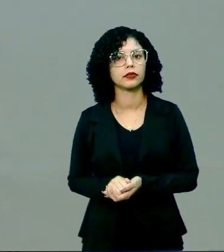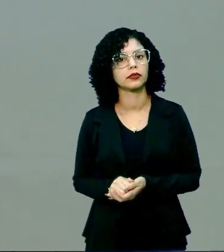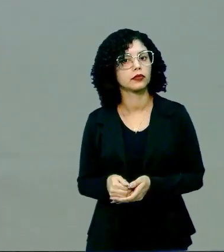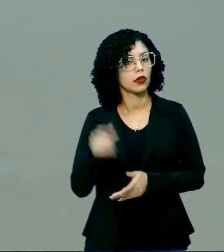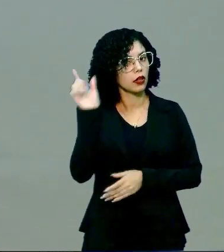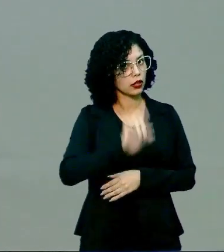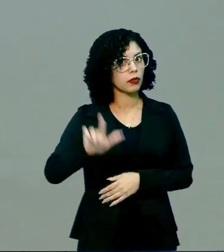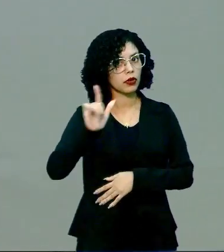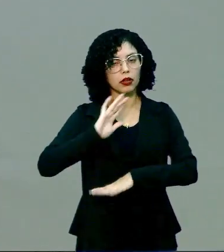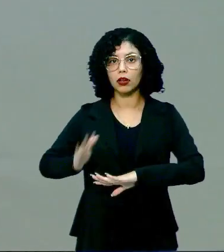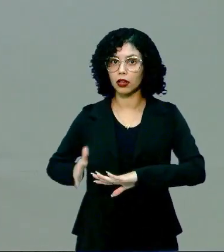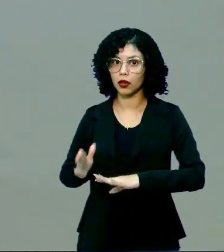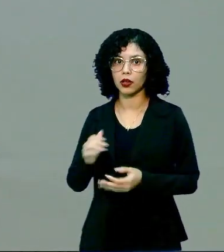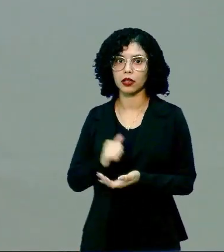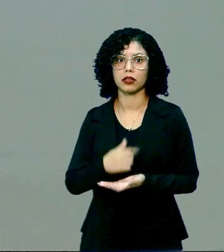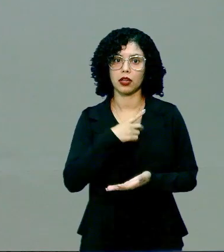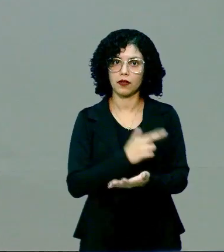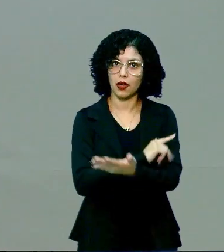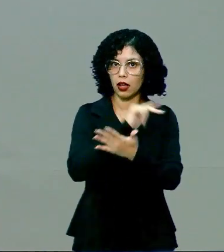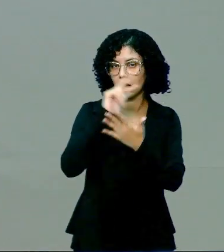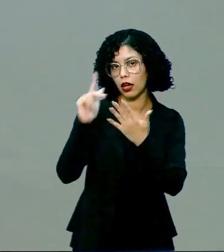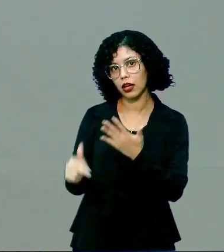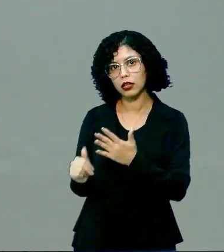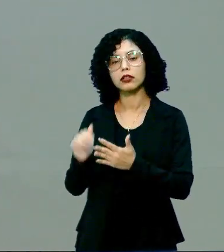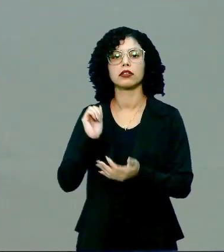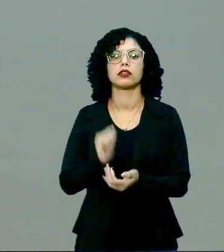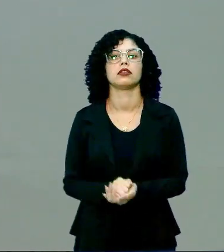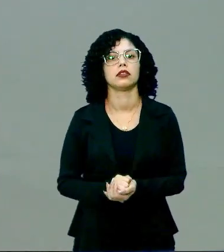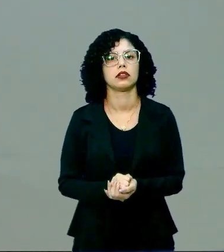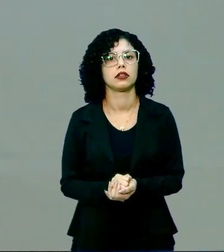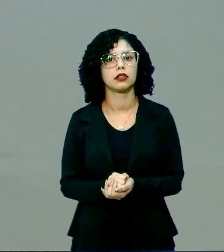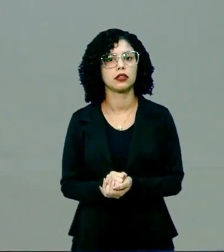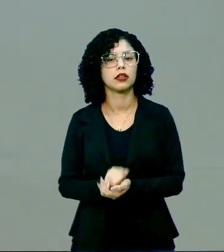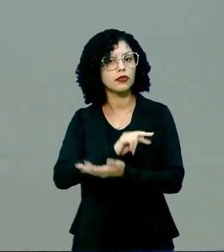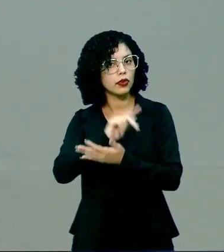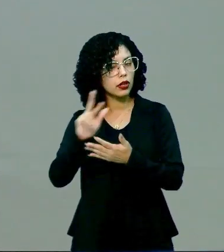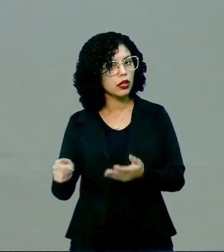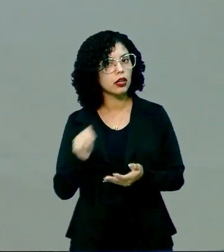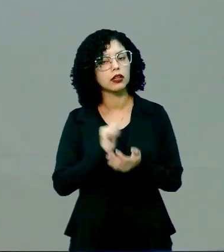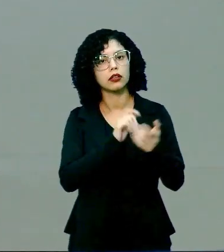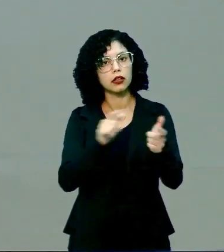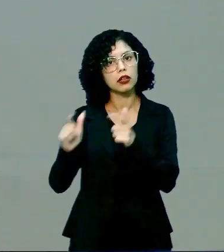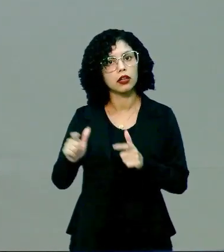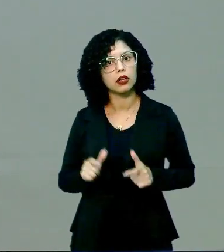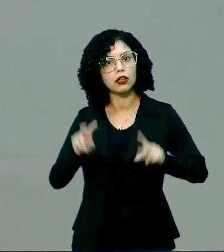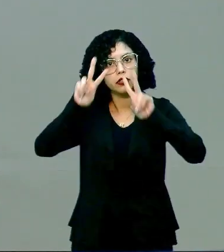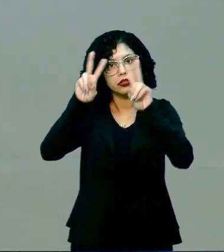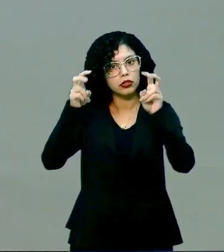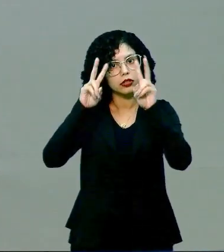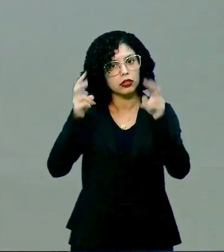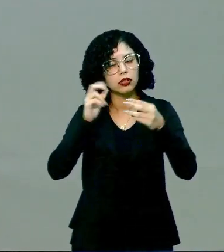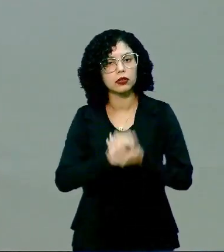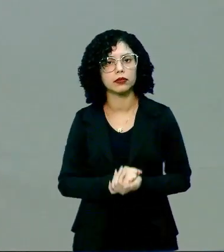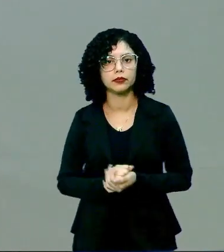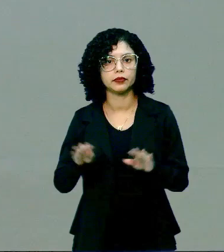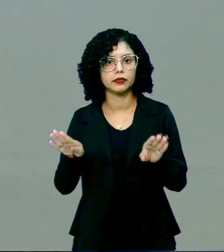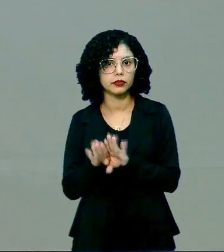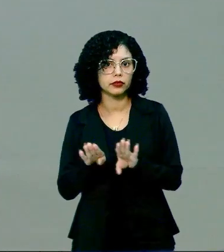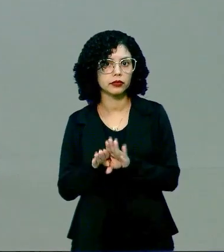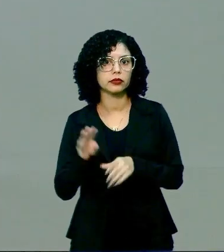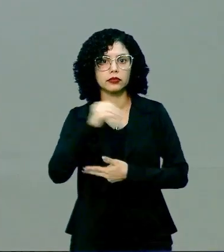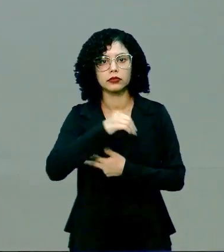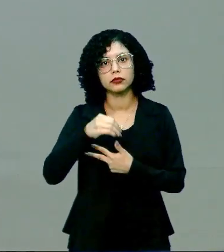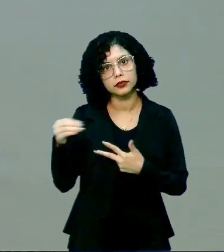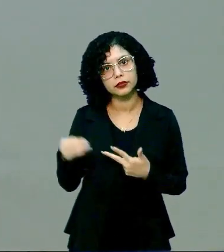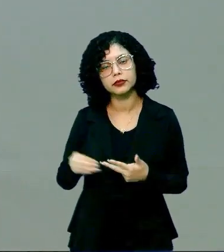contemporaneidade, de literatura contemporânea, a gente tem várias vertentes, várias áreas de abordagem, de atuação. Então,